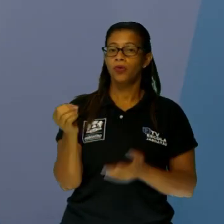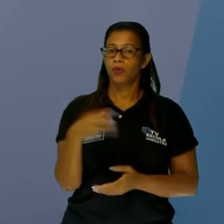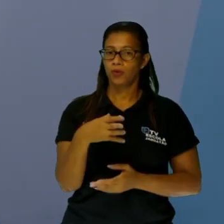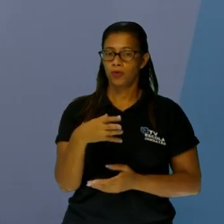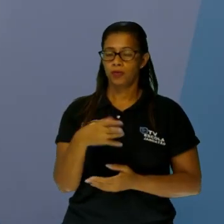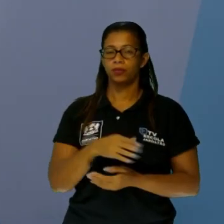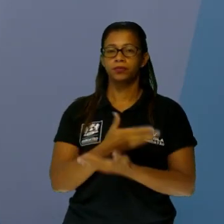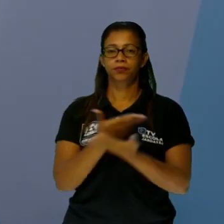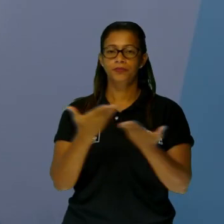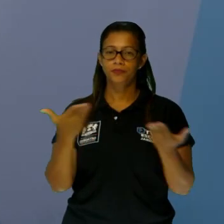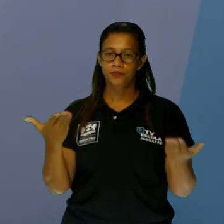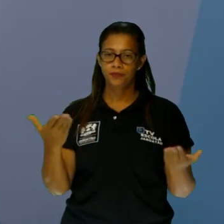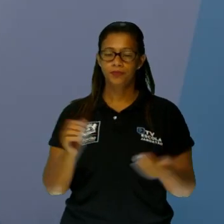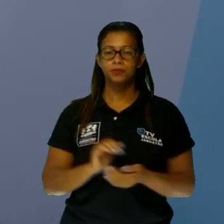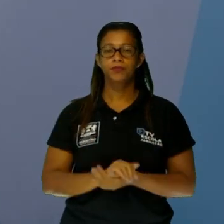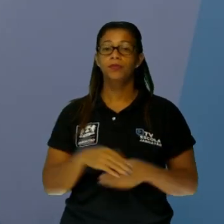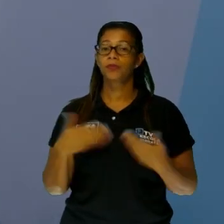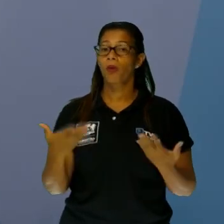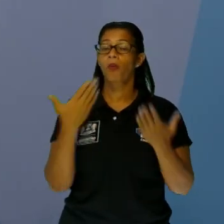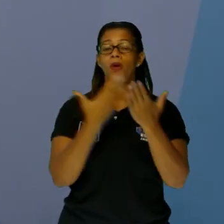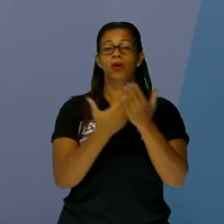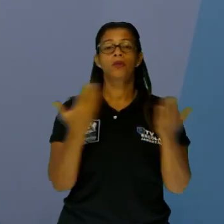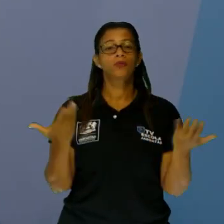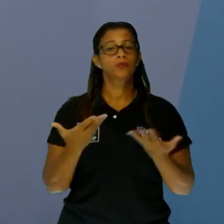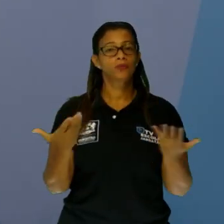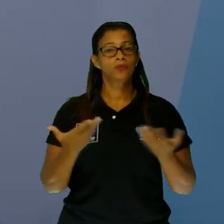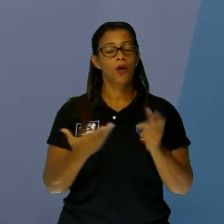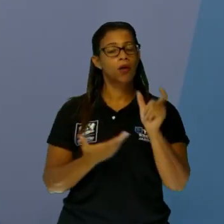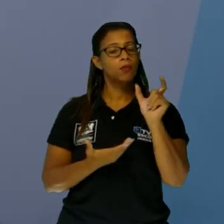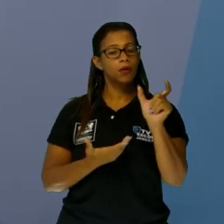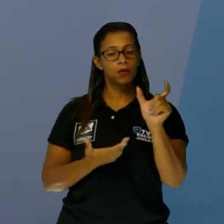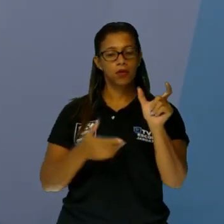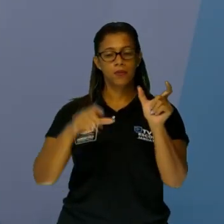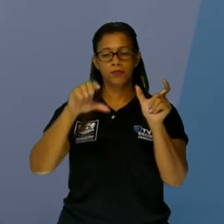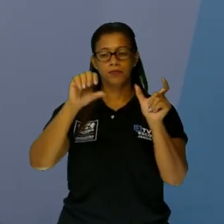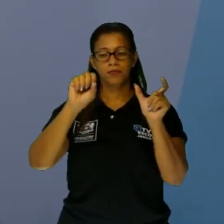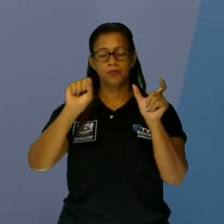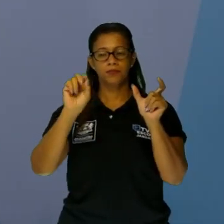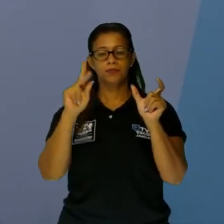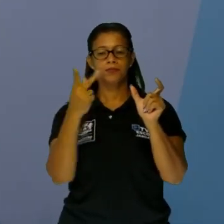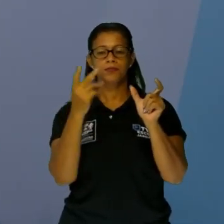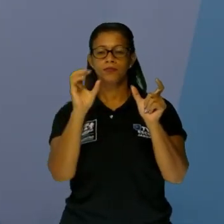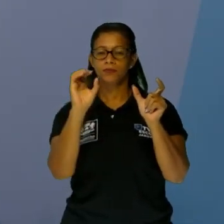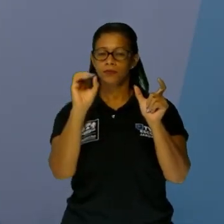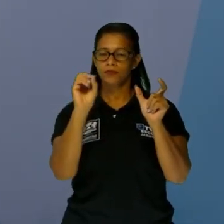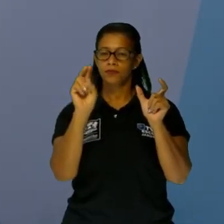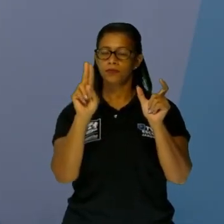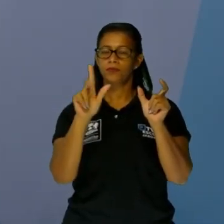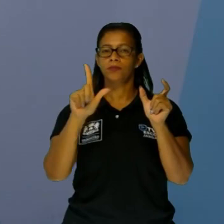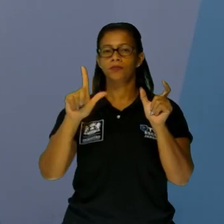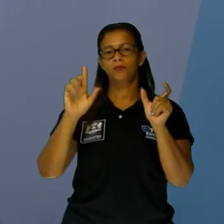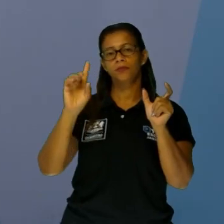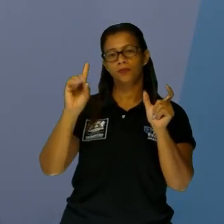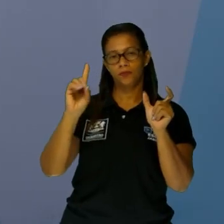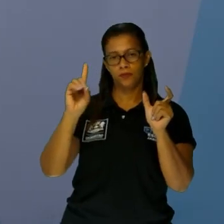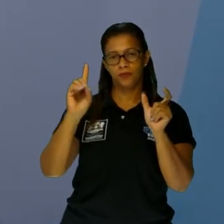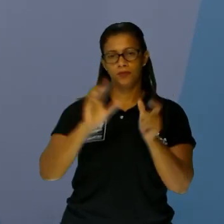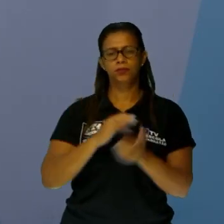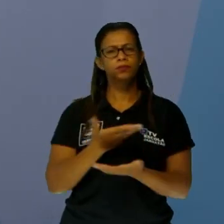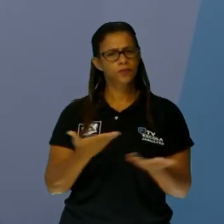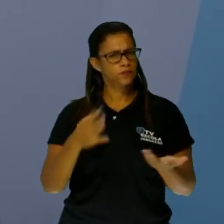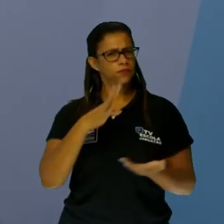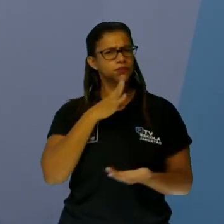de hoje vai ser sobre should. Você já viu essa palavra em alguma rede social, em algum filme, em alguma série ou música que